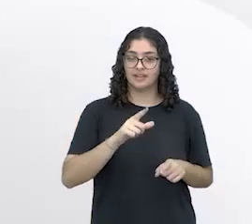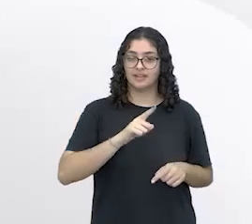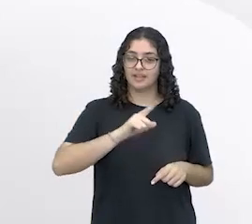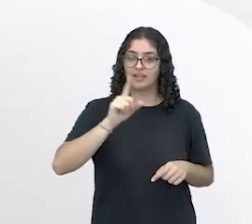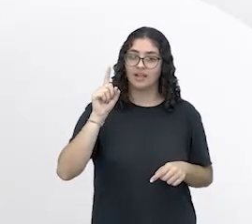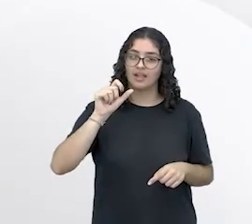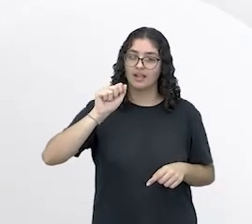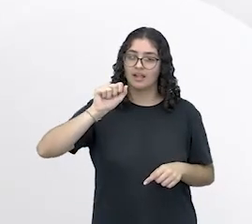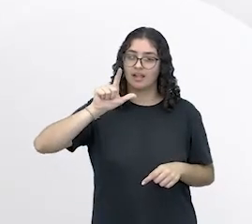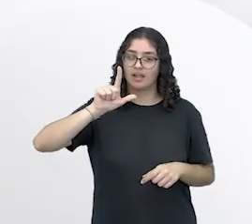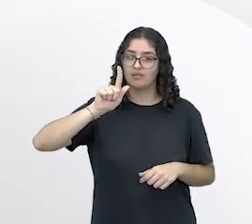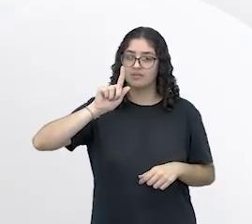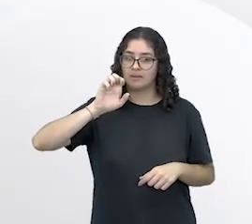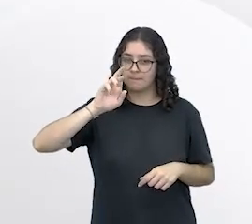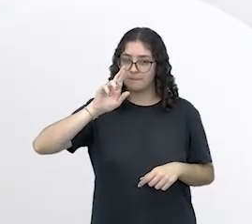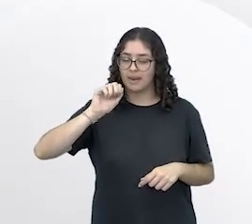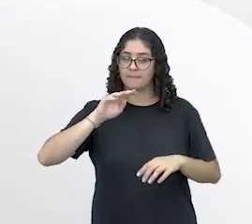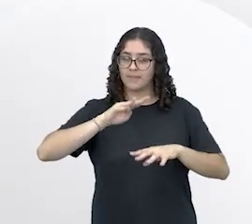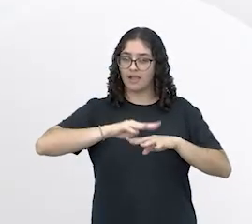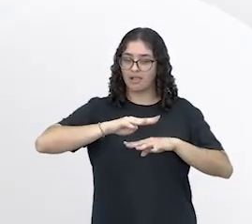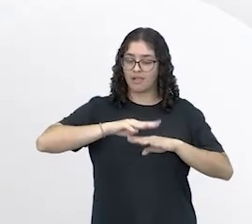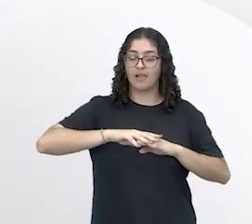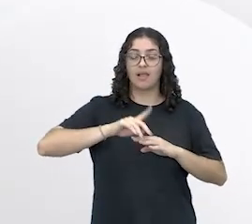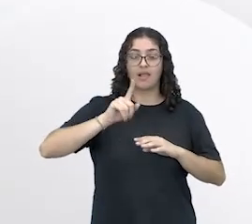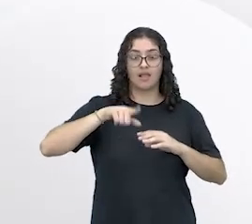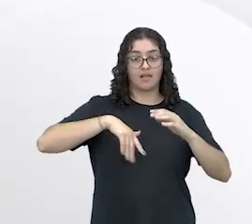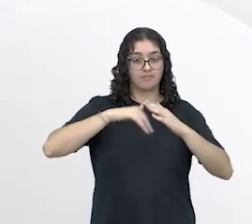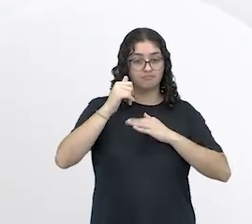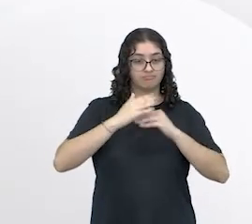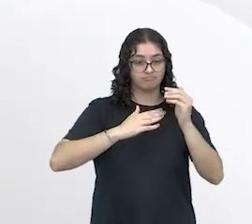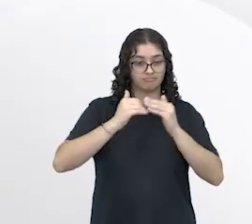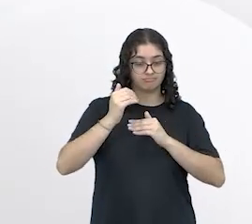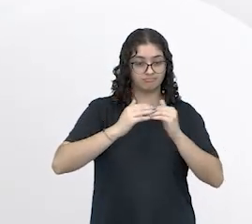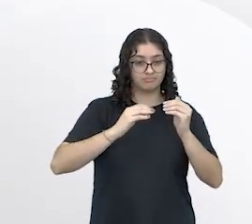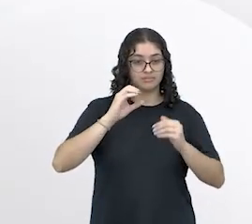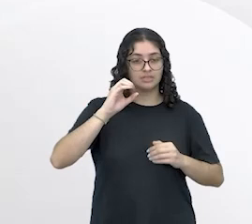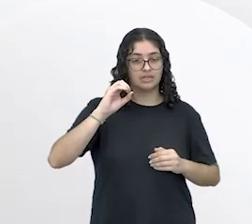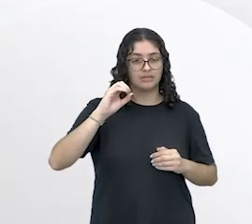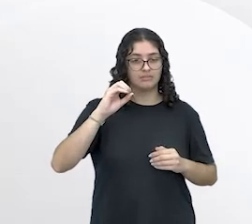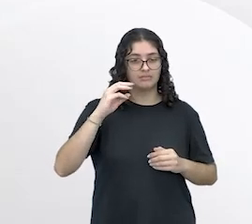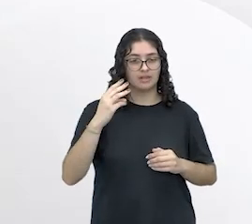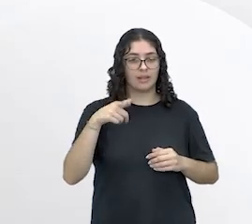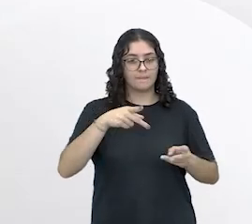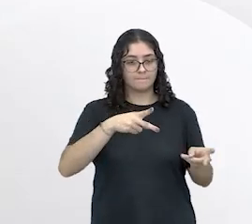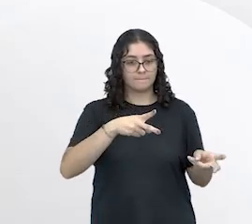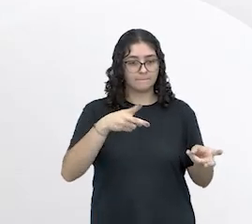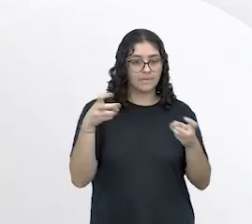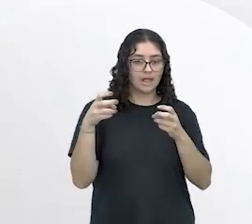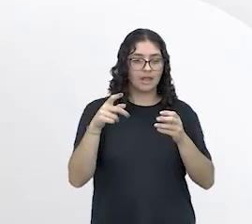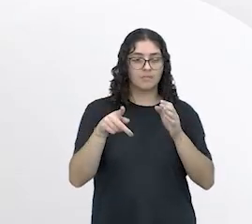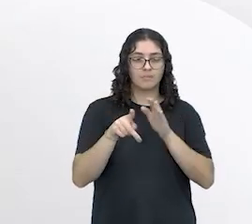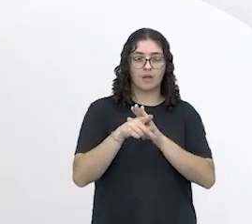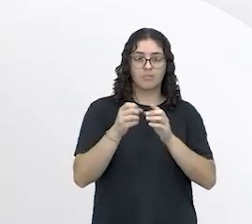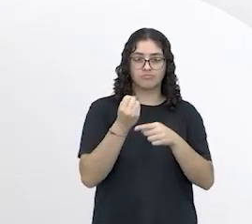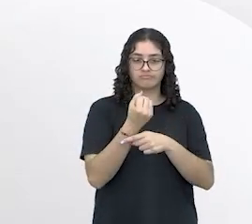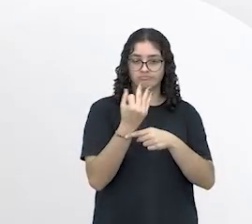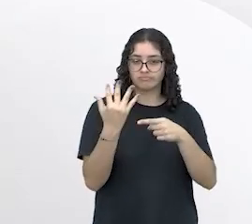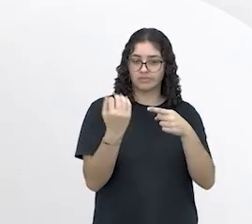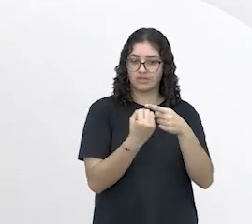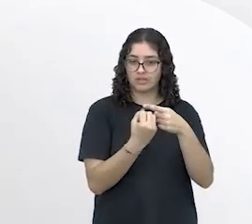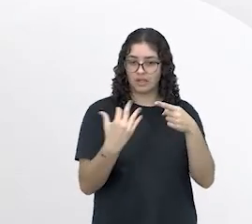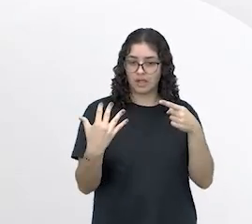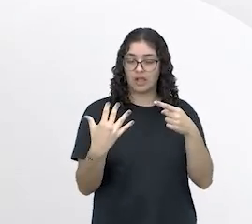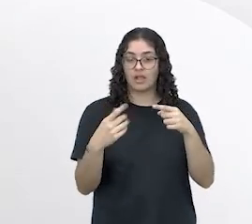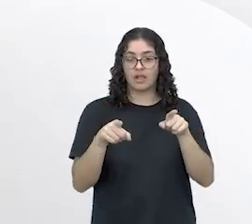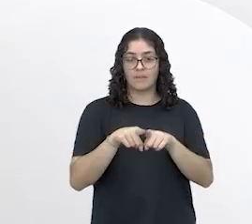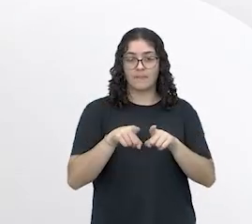Álgebra, lá no quinto ano, a habilidade de matemática 03, identificar e representar frações